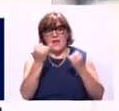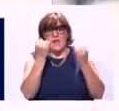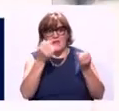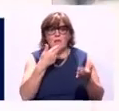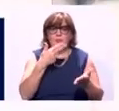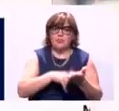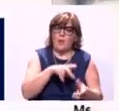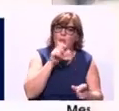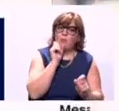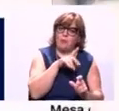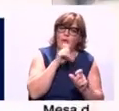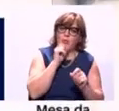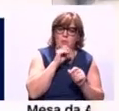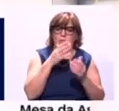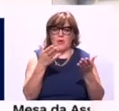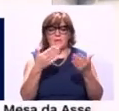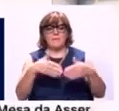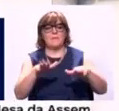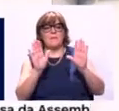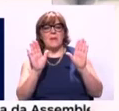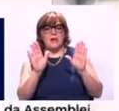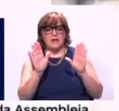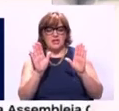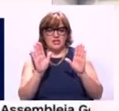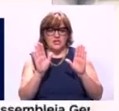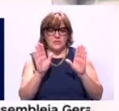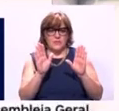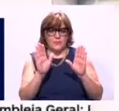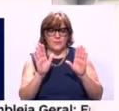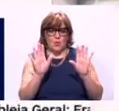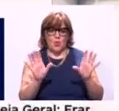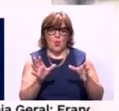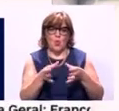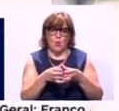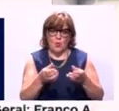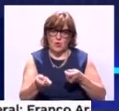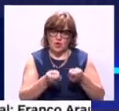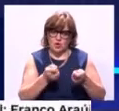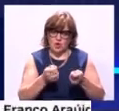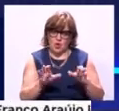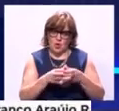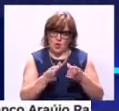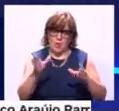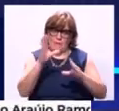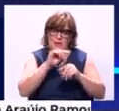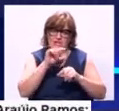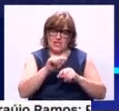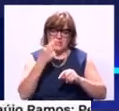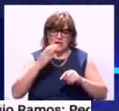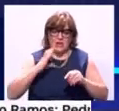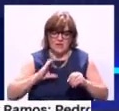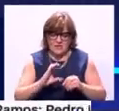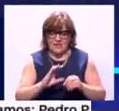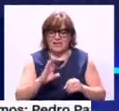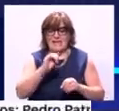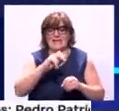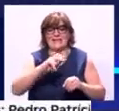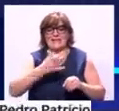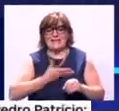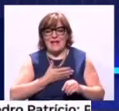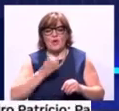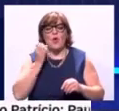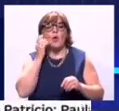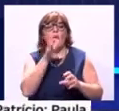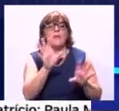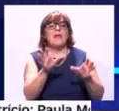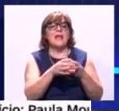concretizáveis. Claro, concretizáveis. Mas um clube, a gestão de um clube é muito mais que isso. Pois há acionistas, há SAD, há o clube. Como é que a